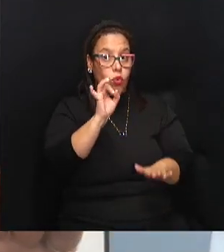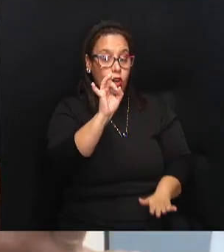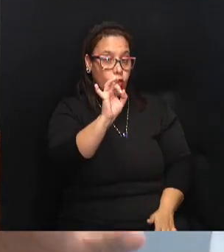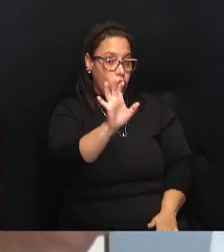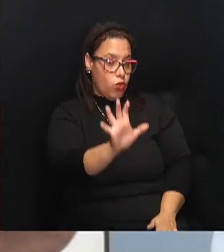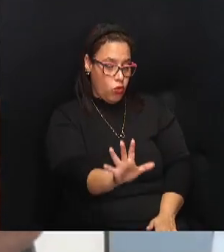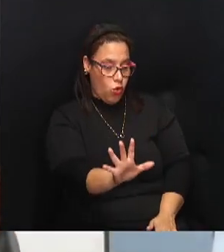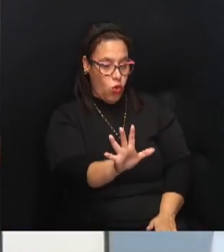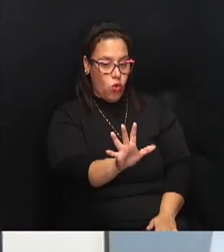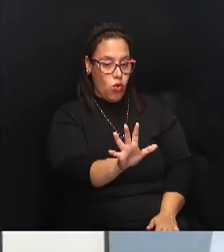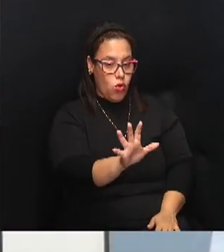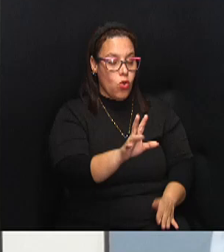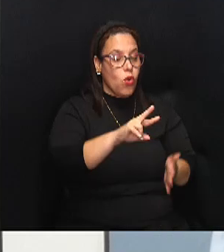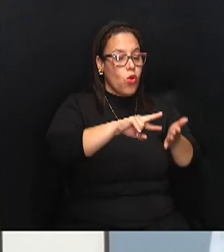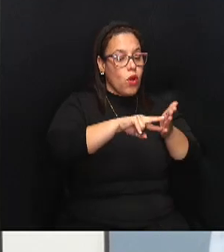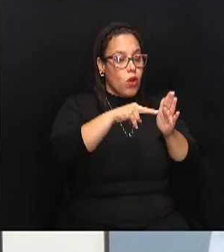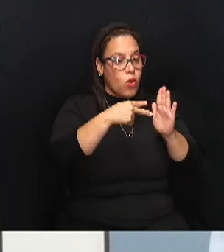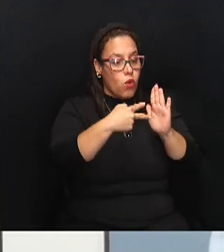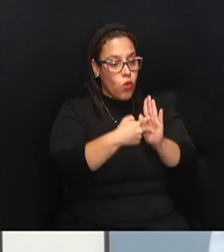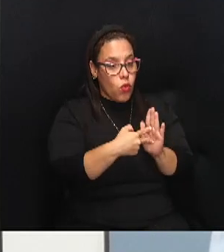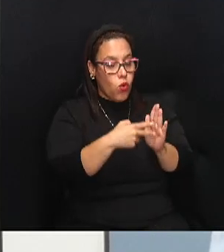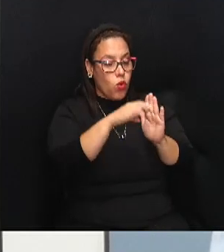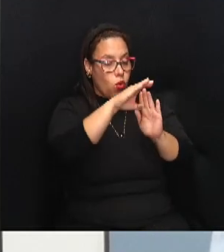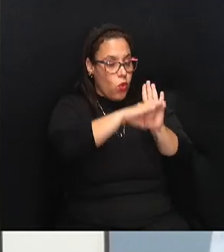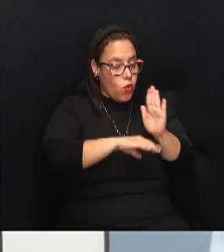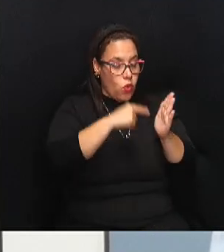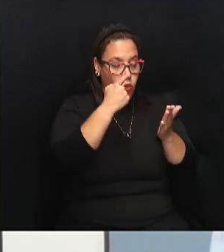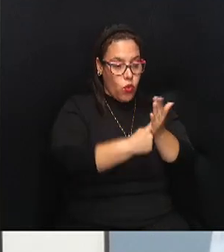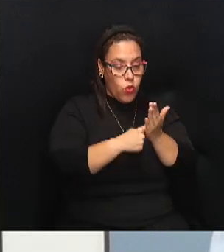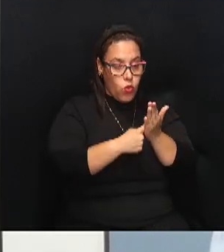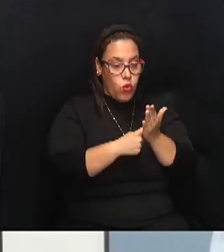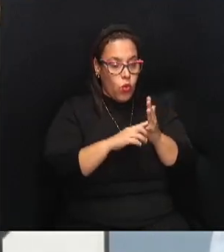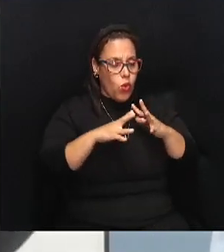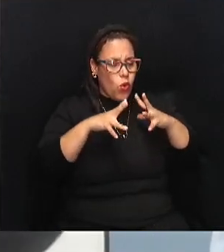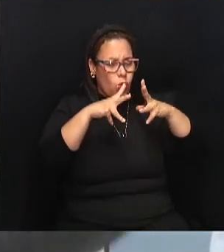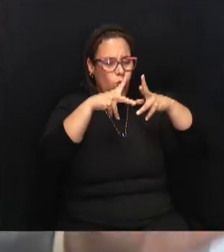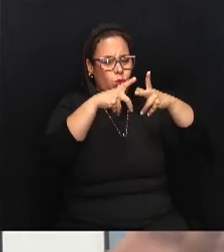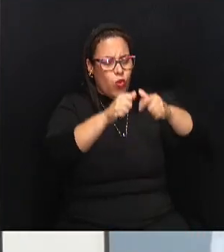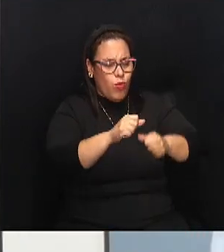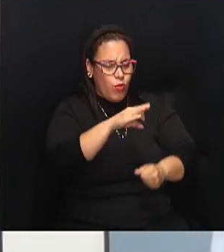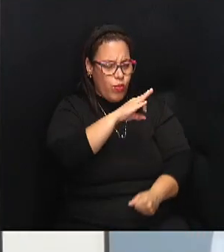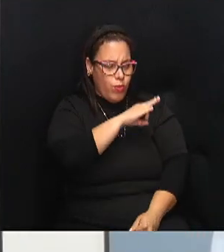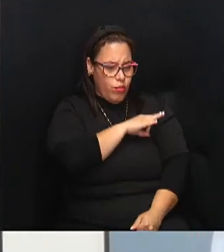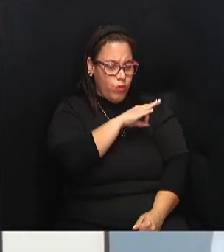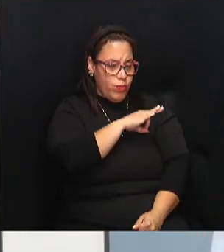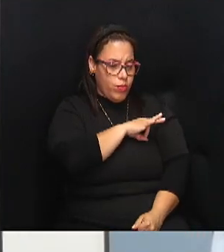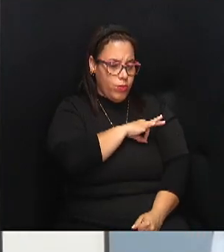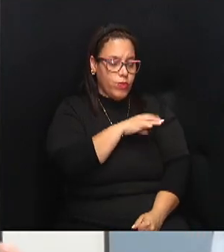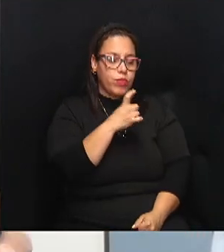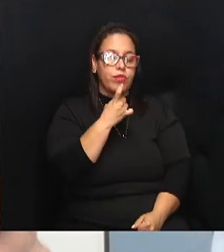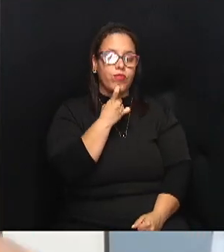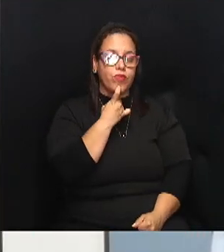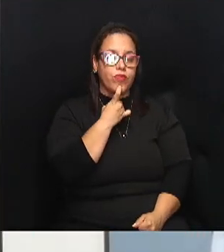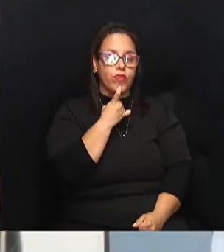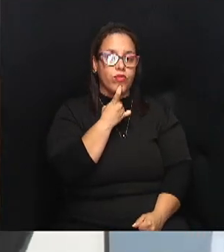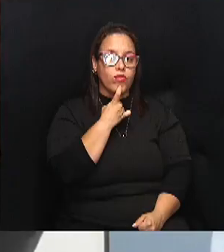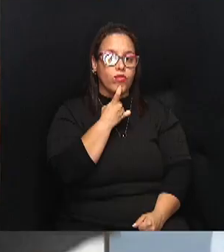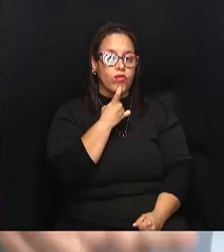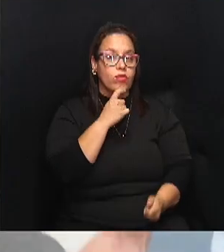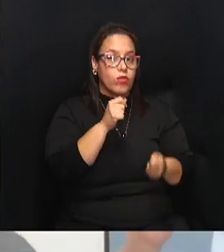isso. Significa o quê? Que o convênio permite que todos os policiais de Campinas